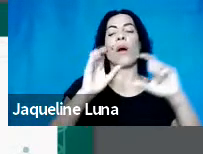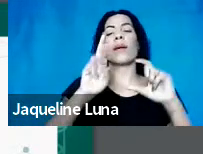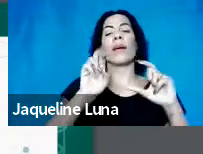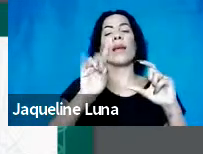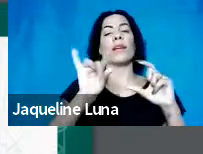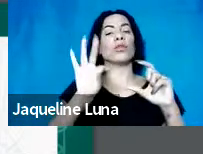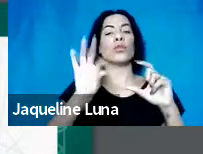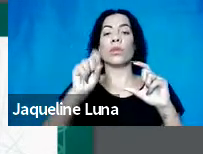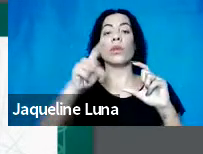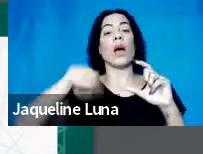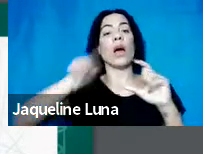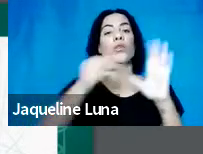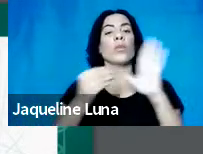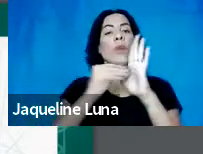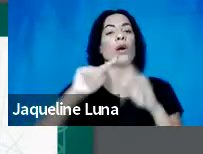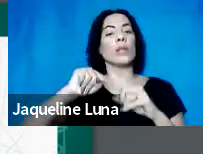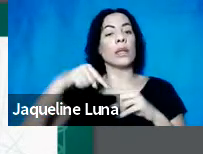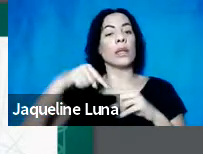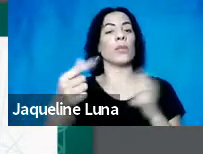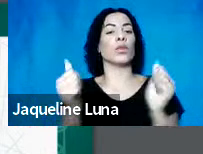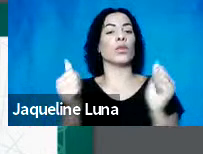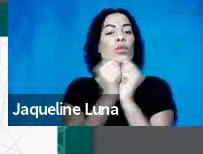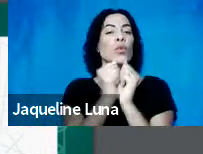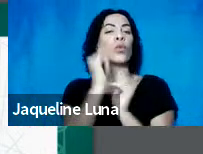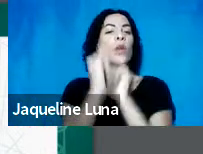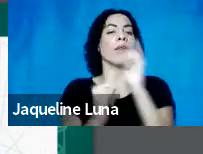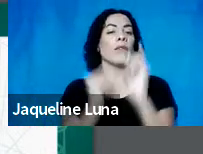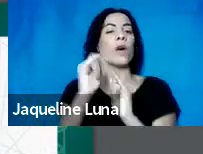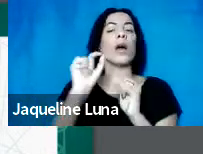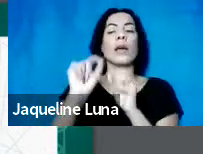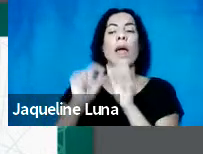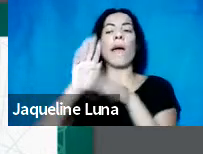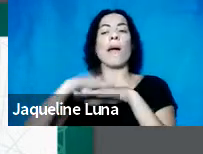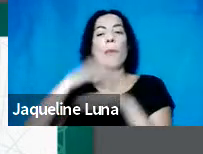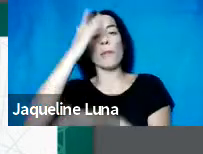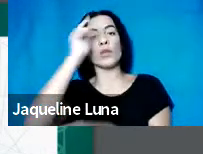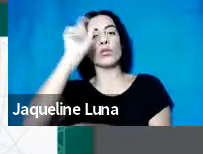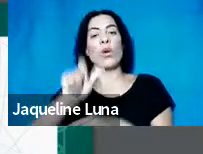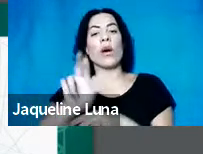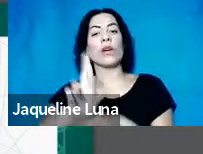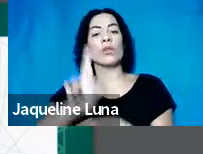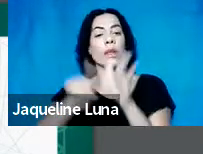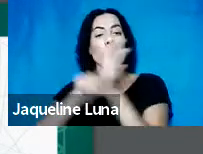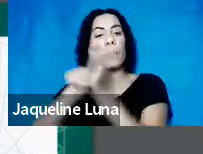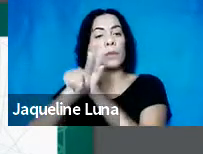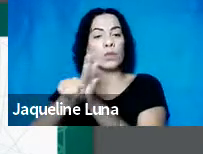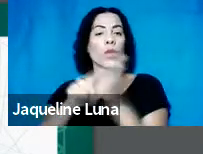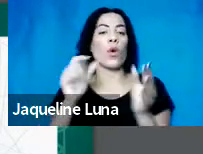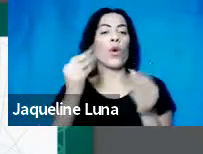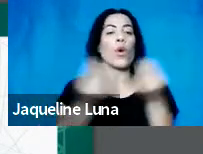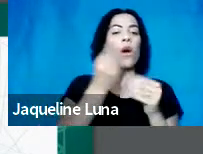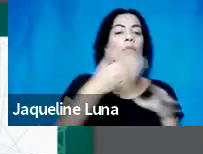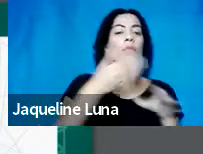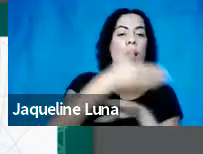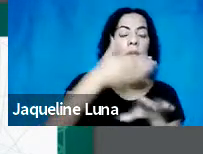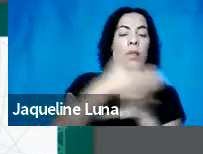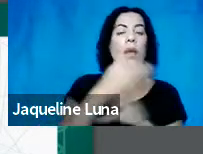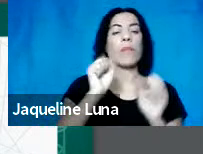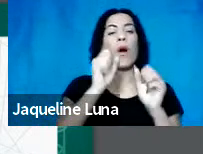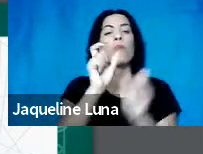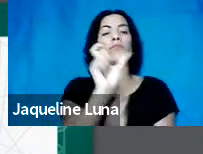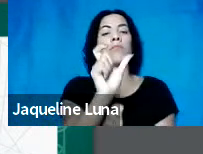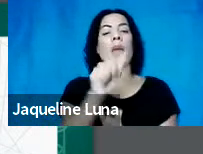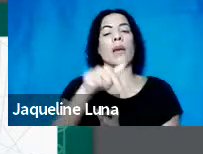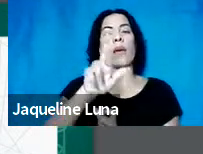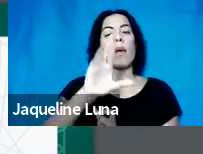que a gente inclui junto com as informações sobre quem pesquisou, onde a pessoa pode acessar mais, né, pegar um QR Code